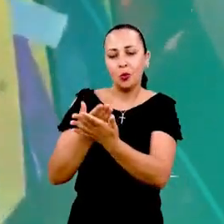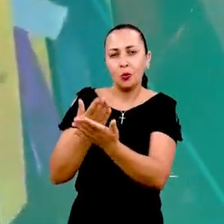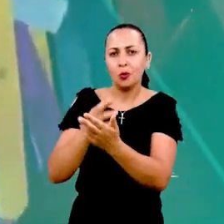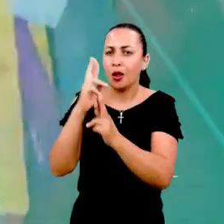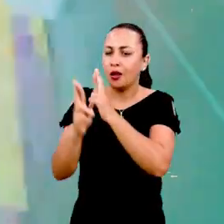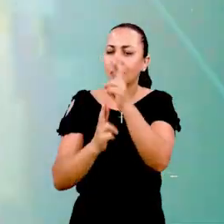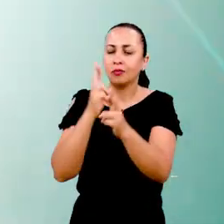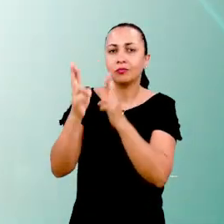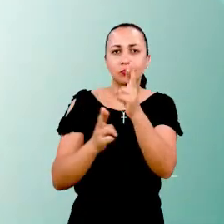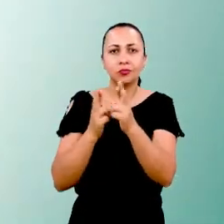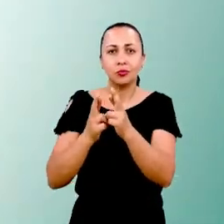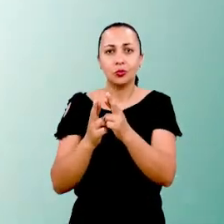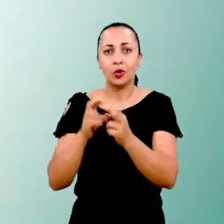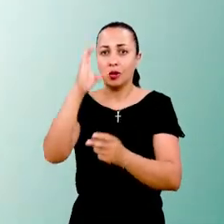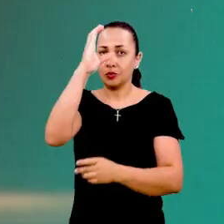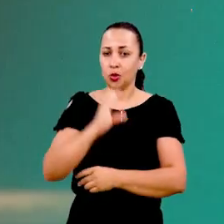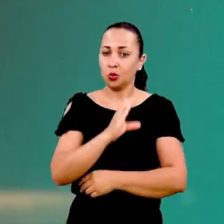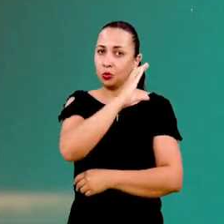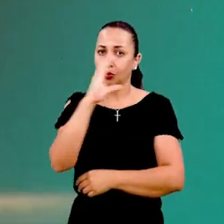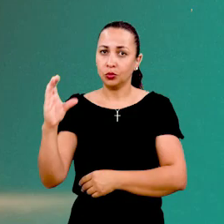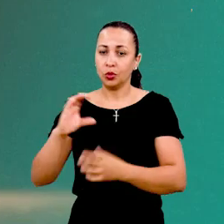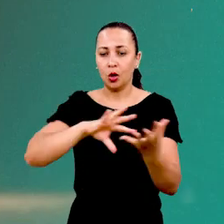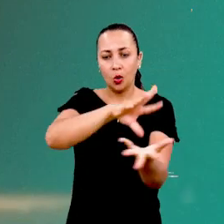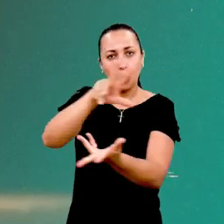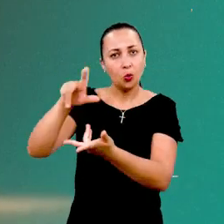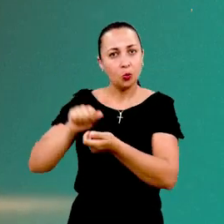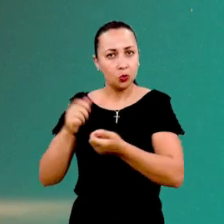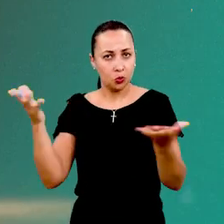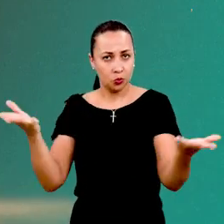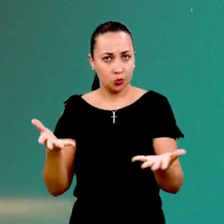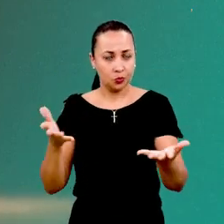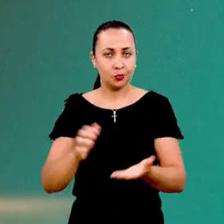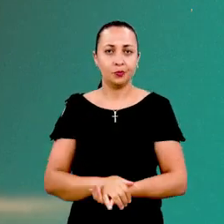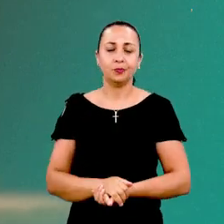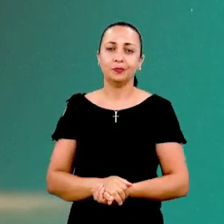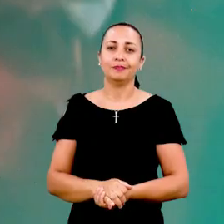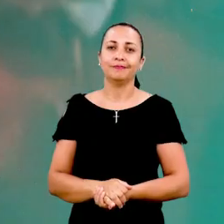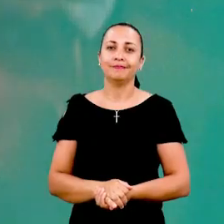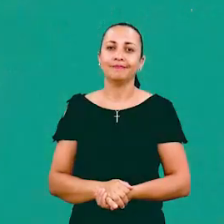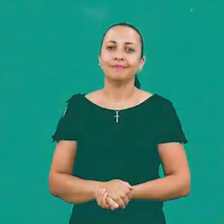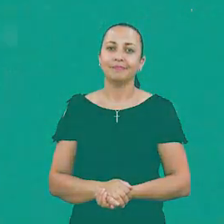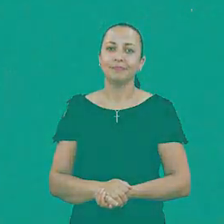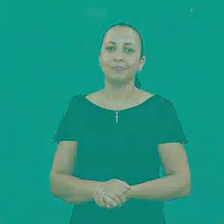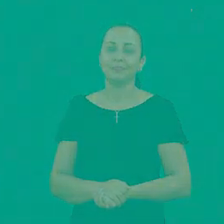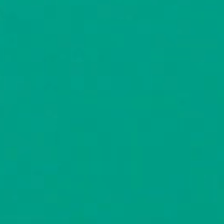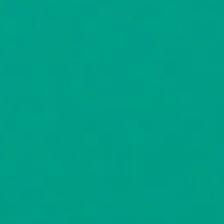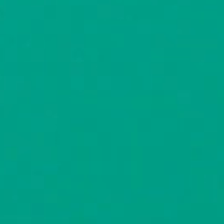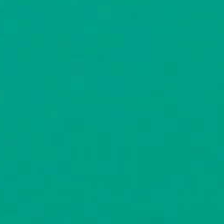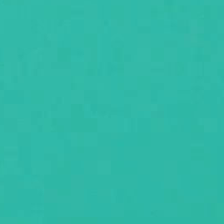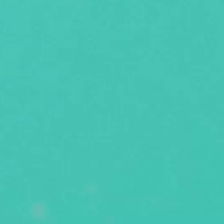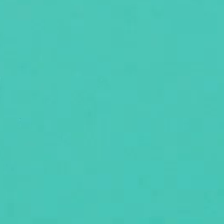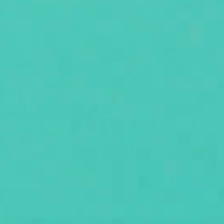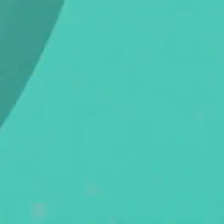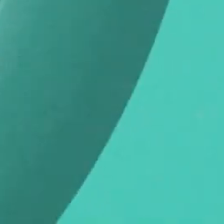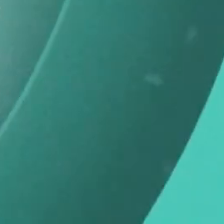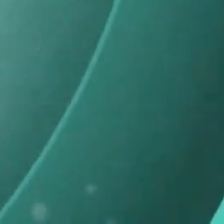Rio Grande do Norte estudam as relações do catolicismo e o mundo contemporâneo.